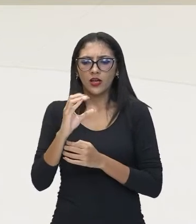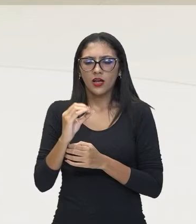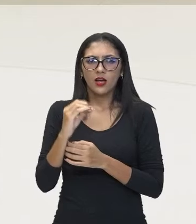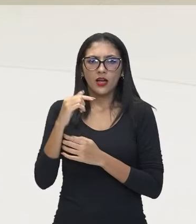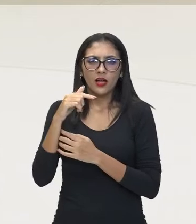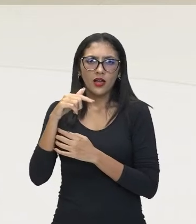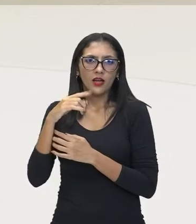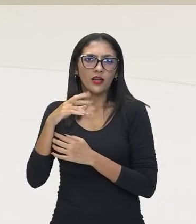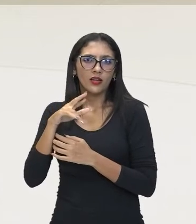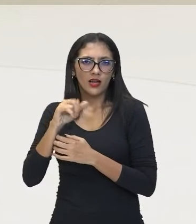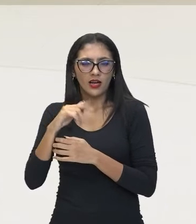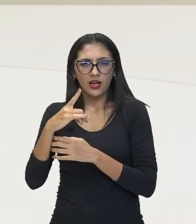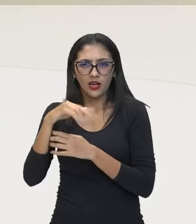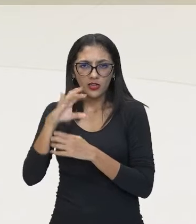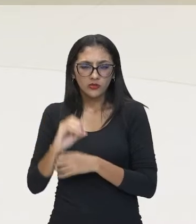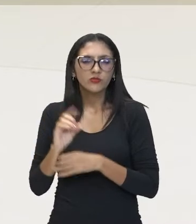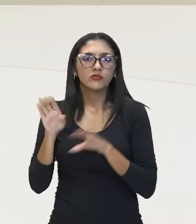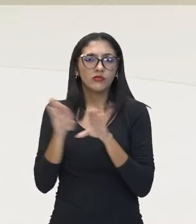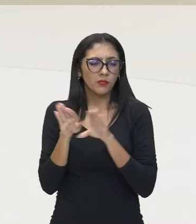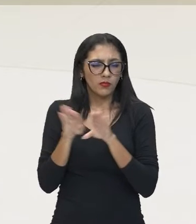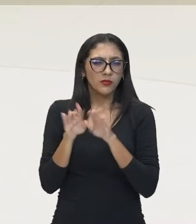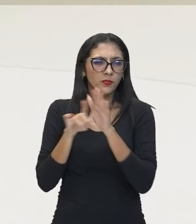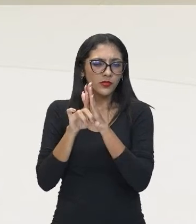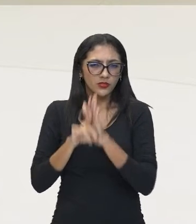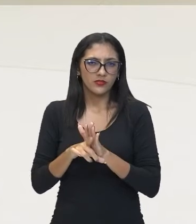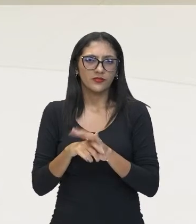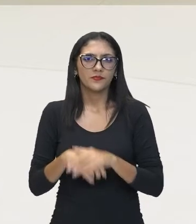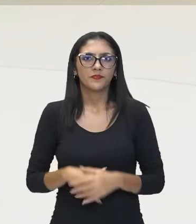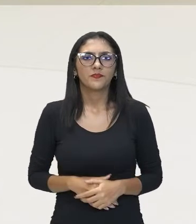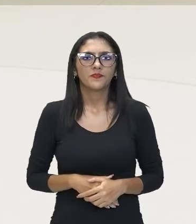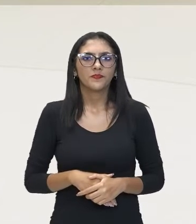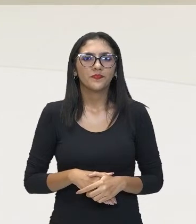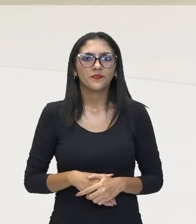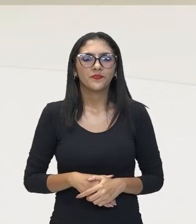ali, também desenvolvido nas suas pesquisas, tá?